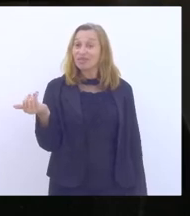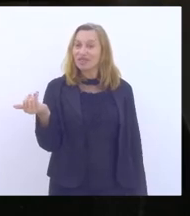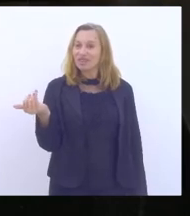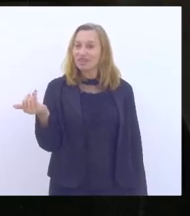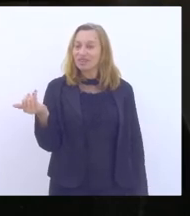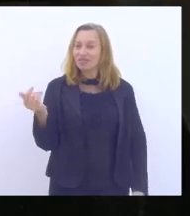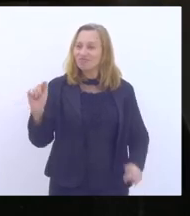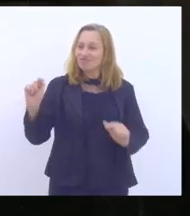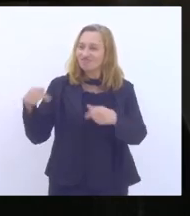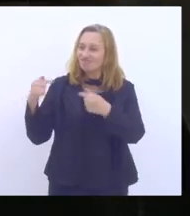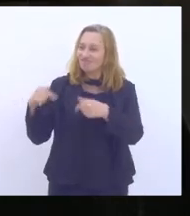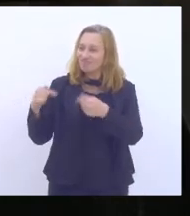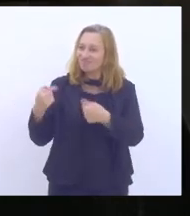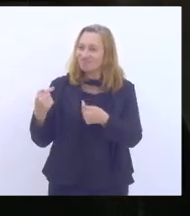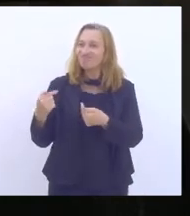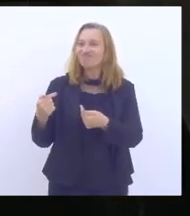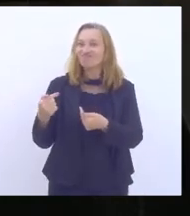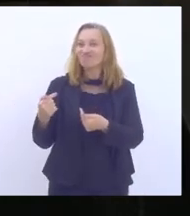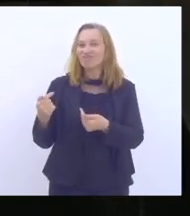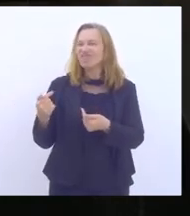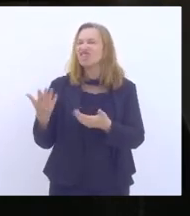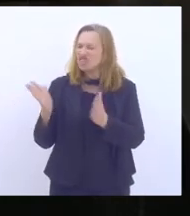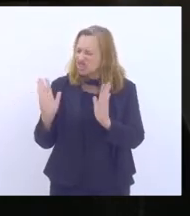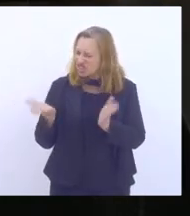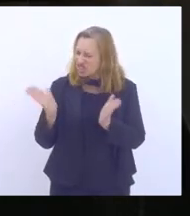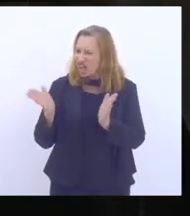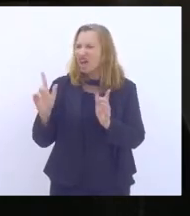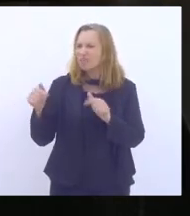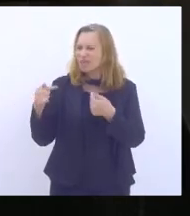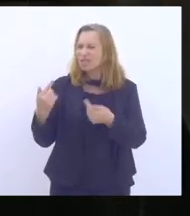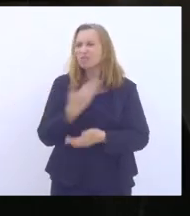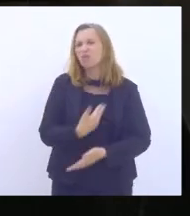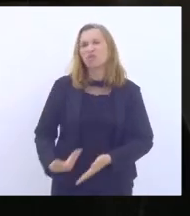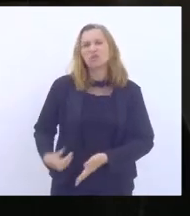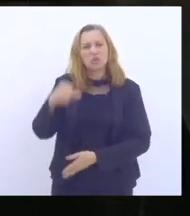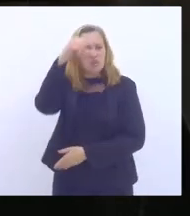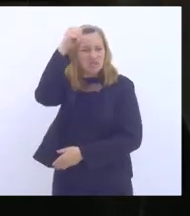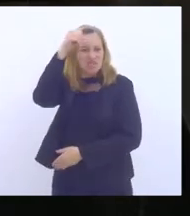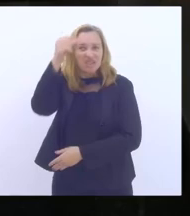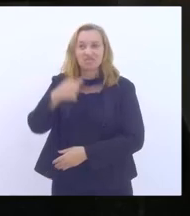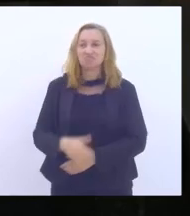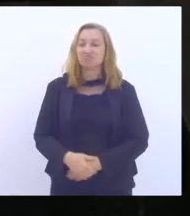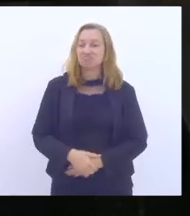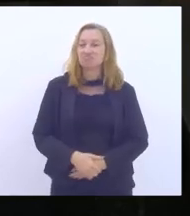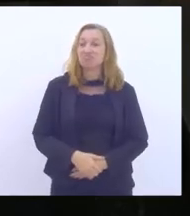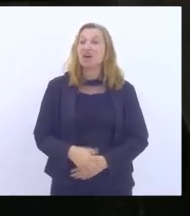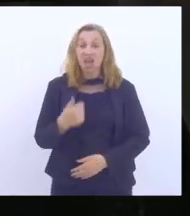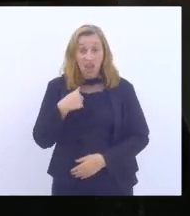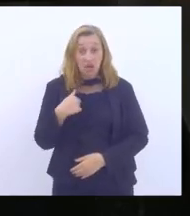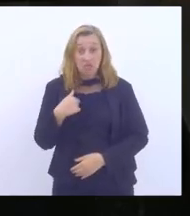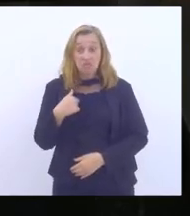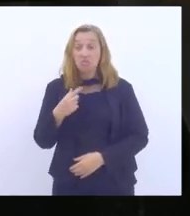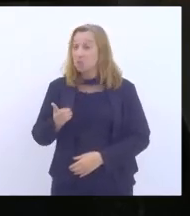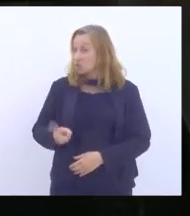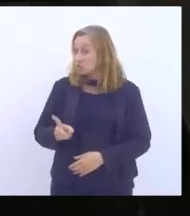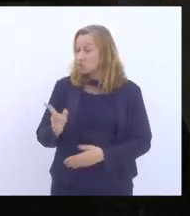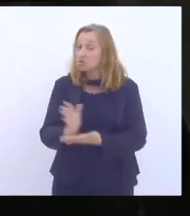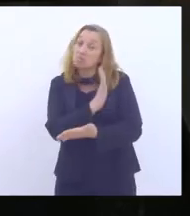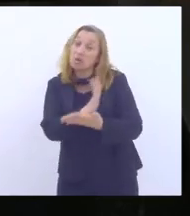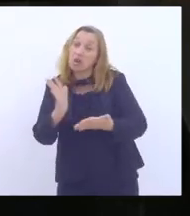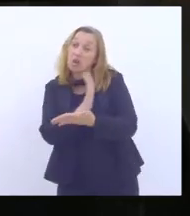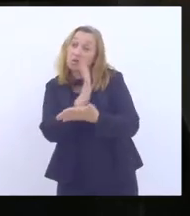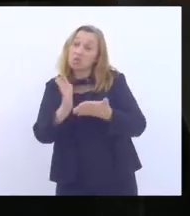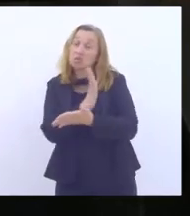começar as perseguições já foi perseguida pelo Governador Cláudio Castro estou sendo perseguidas por